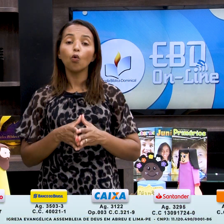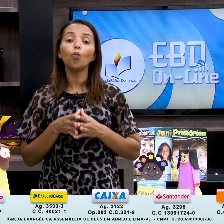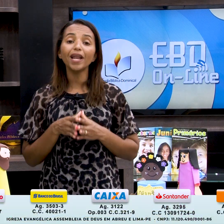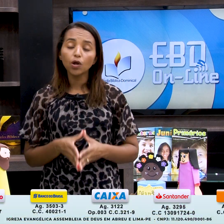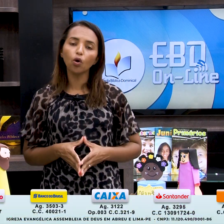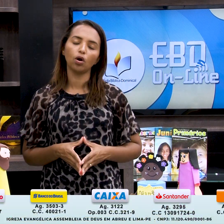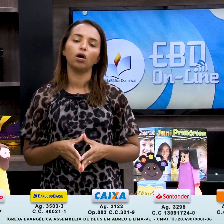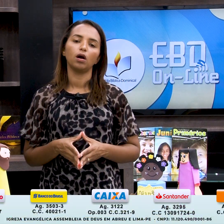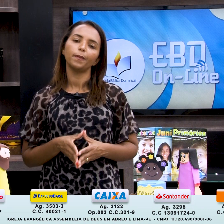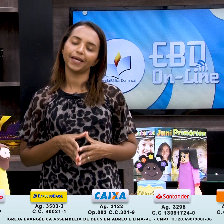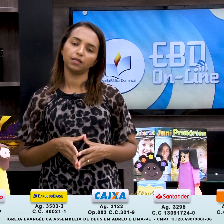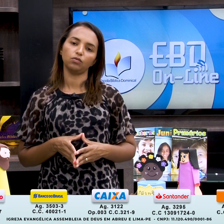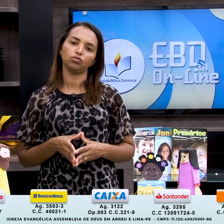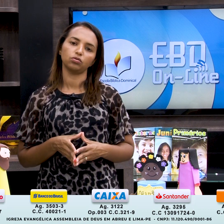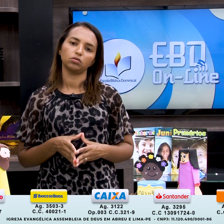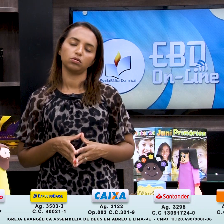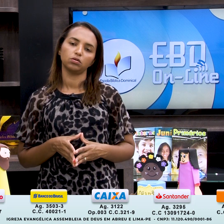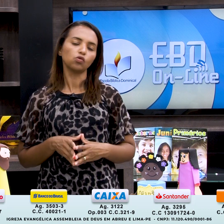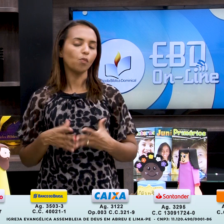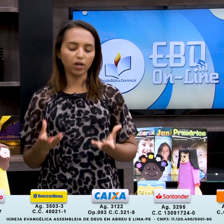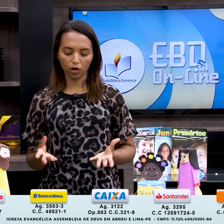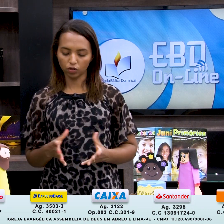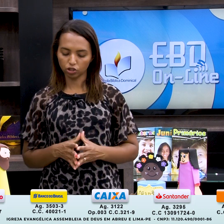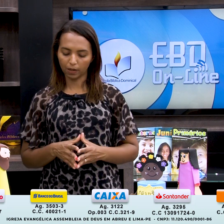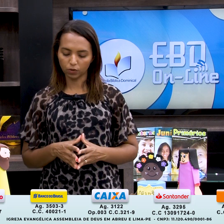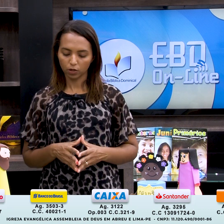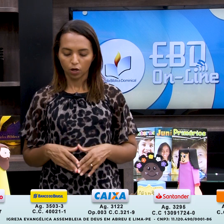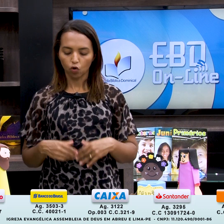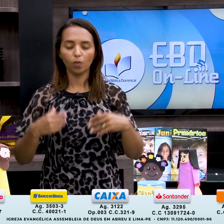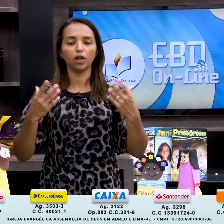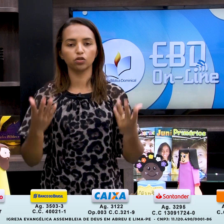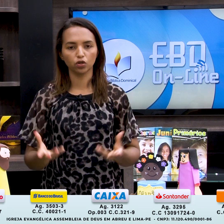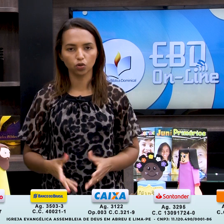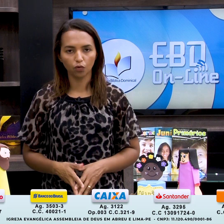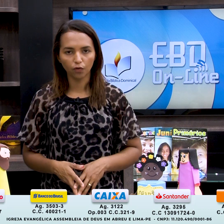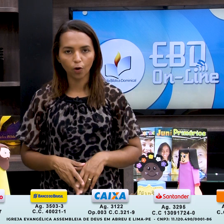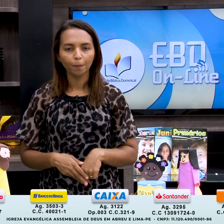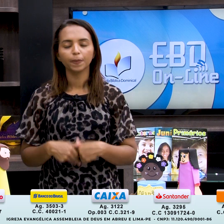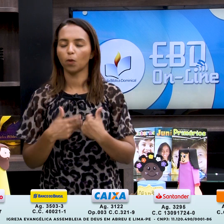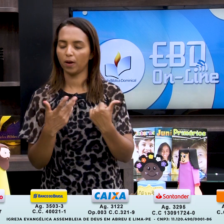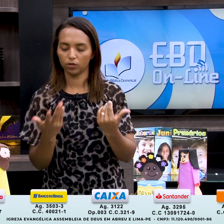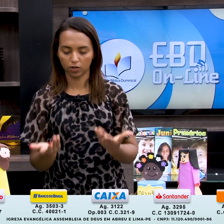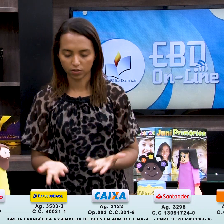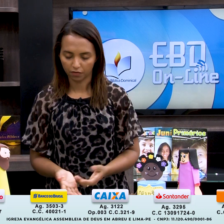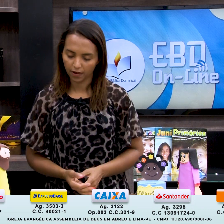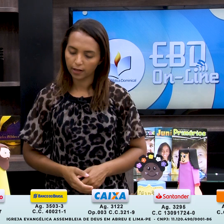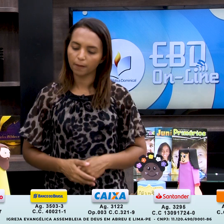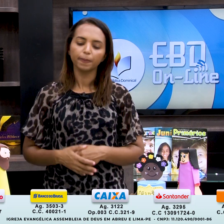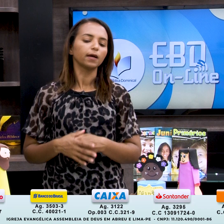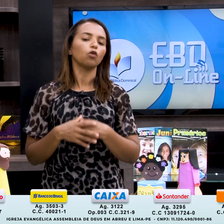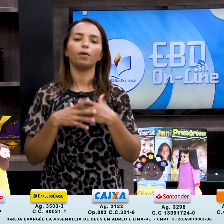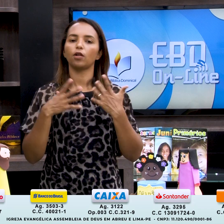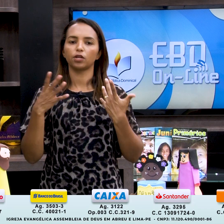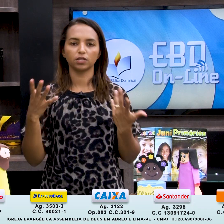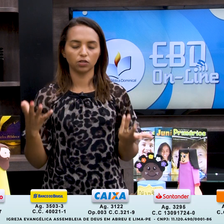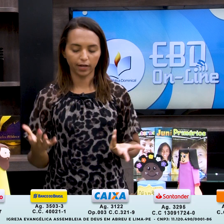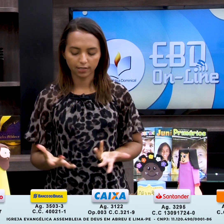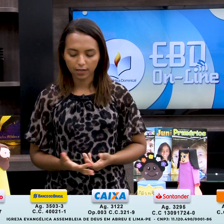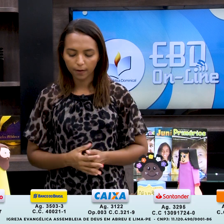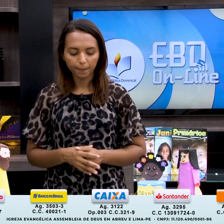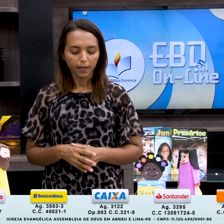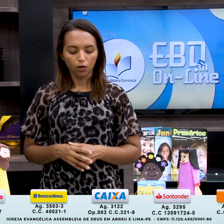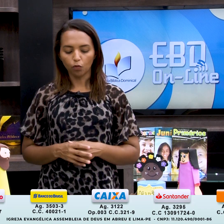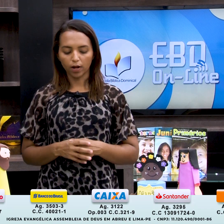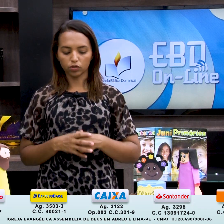dar o melhor para Deus o melhor que nós temos o melhor do nosso louvor o melhor da nossa oferta o melhor da nossa